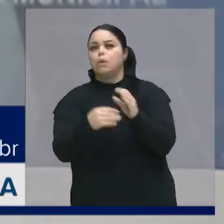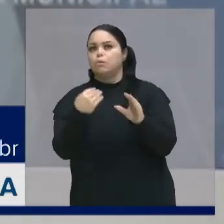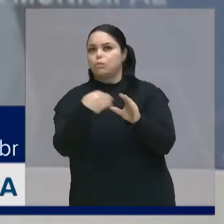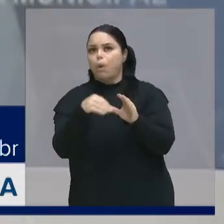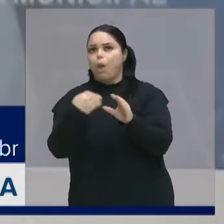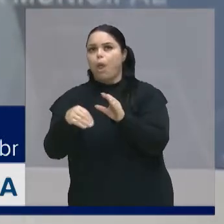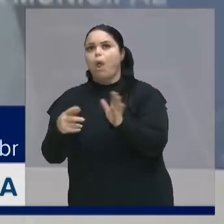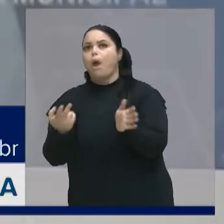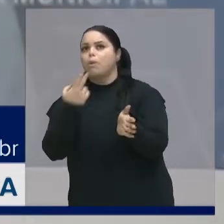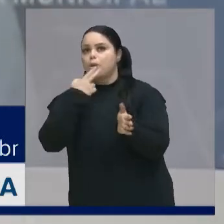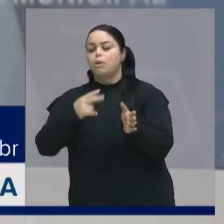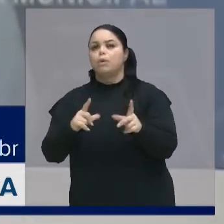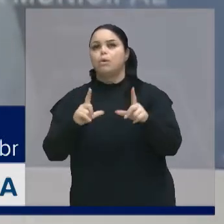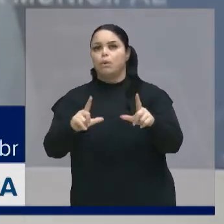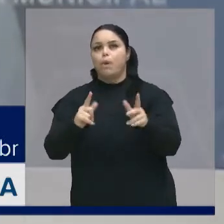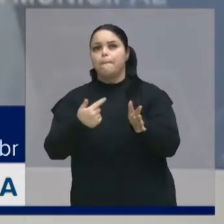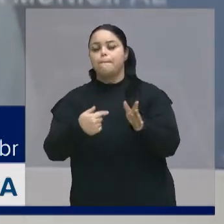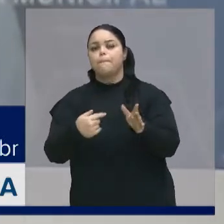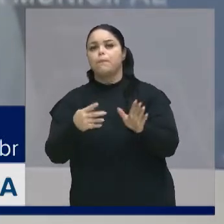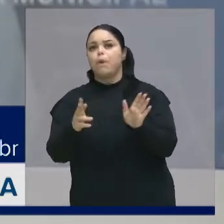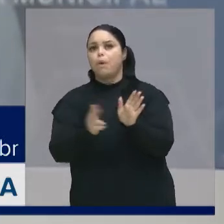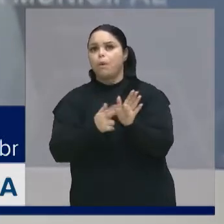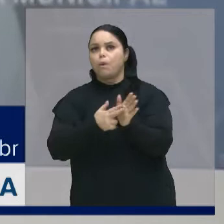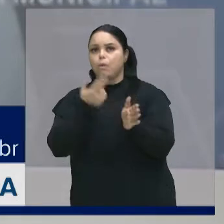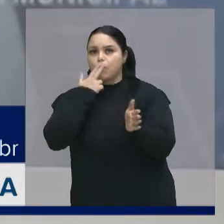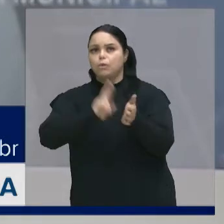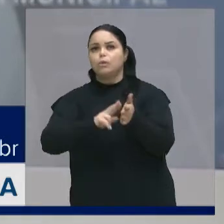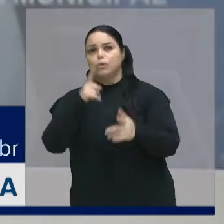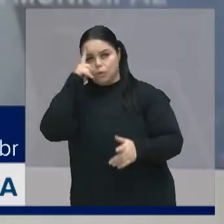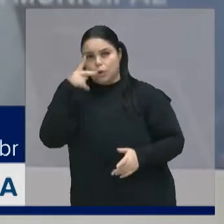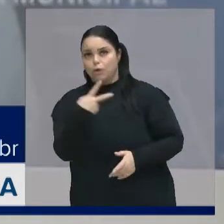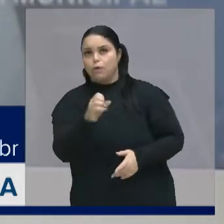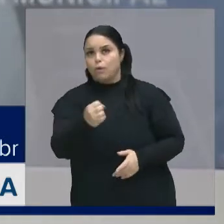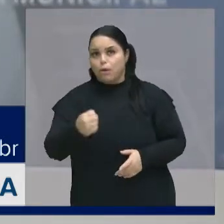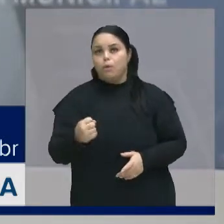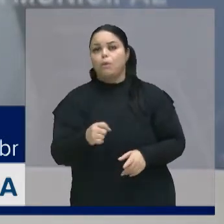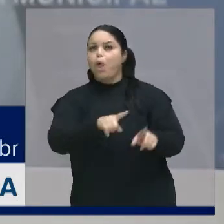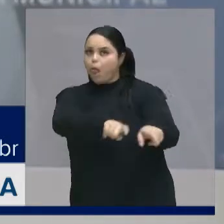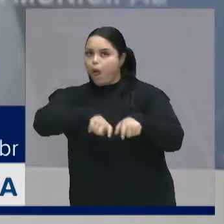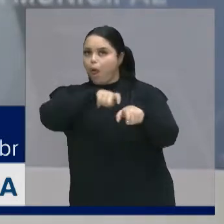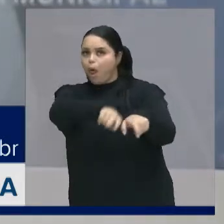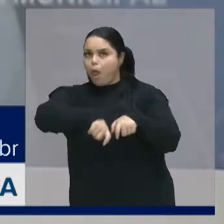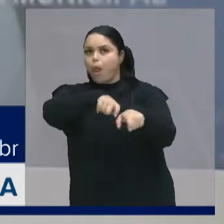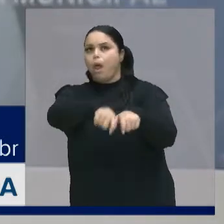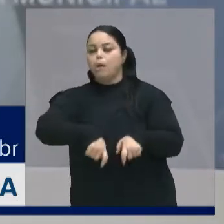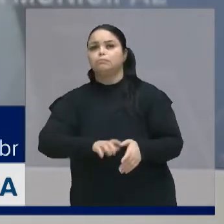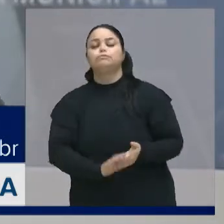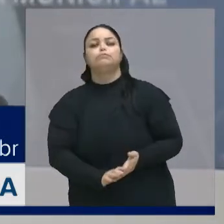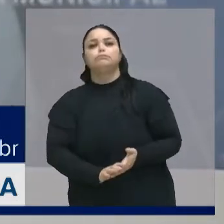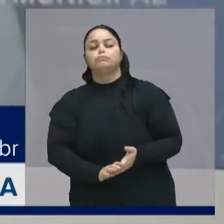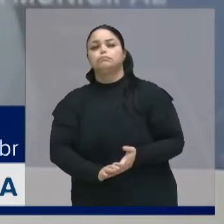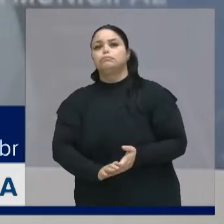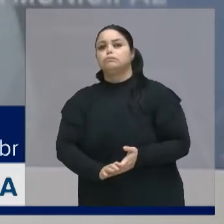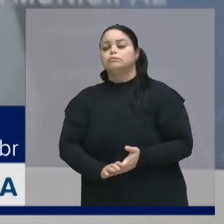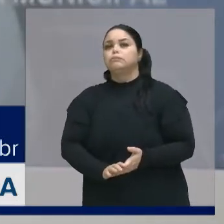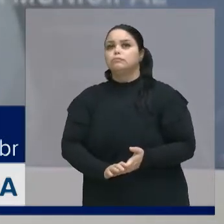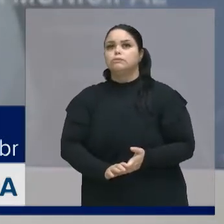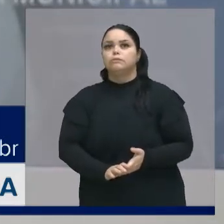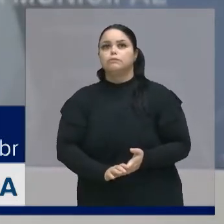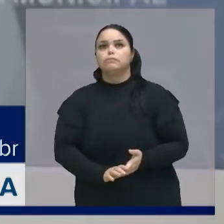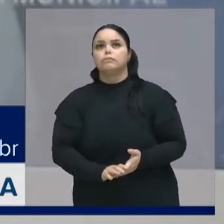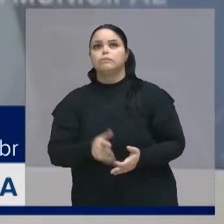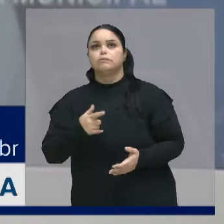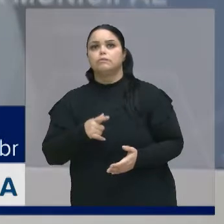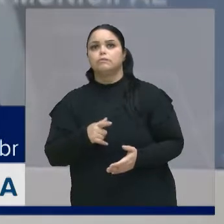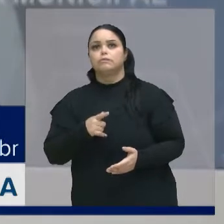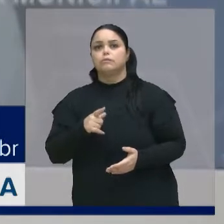vida do produtor rural, uma vez que dia 28 também foi o dia do agricultor, né? Tivemos ainda, na